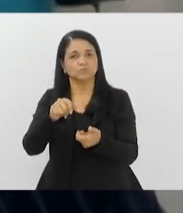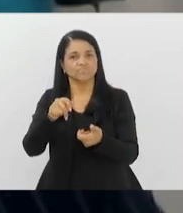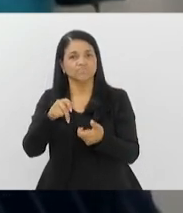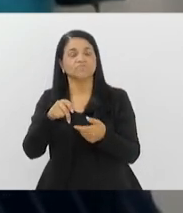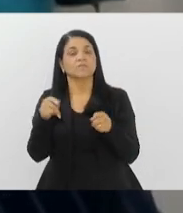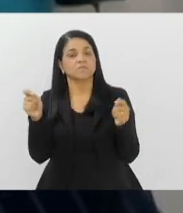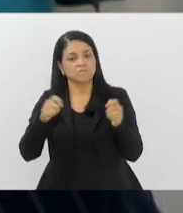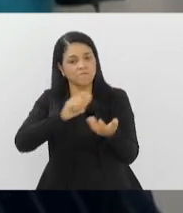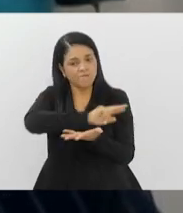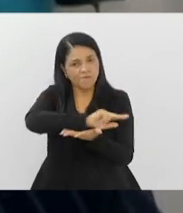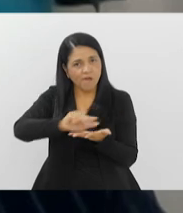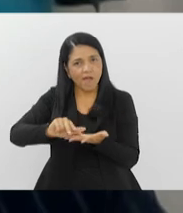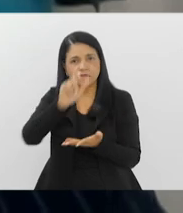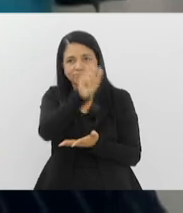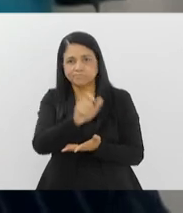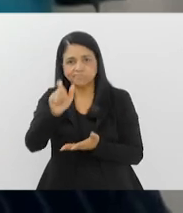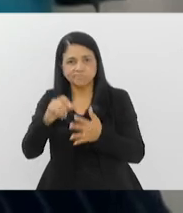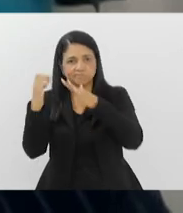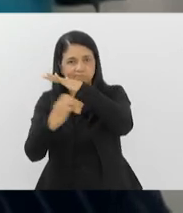que os diversos empresários